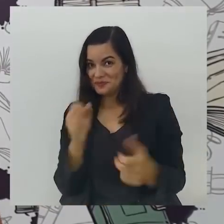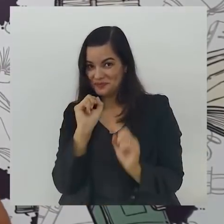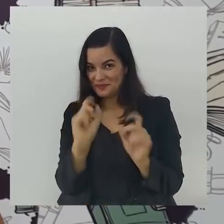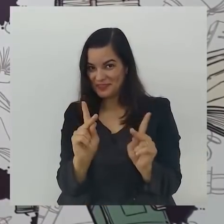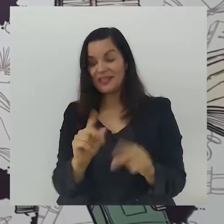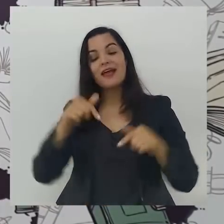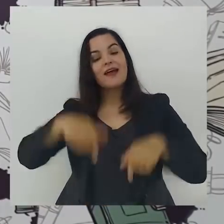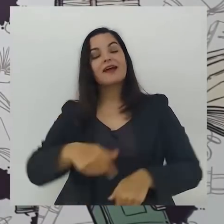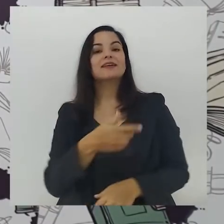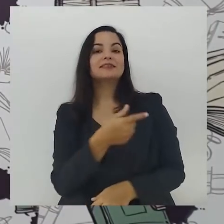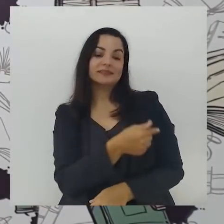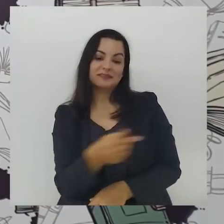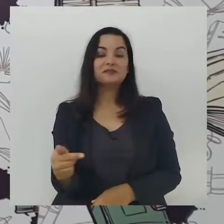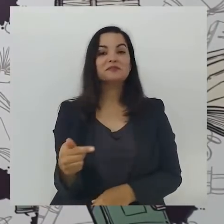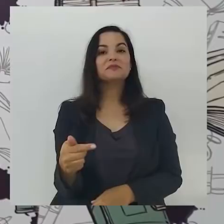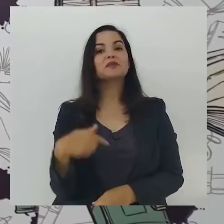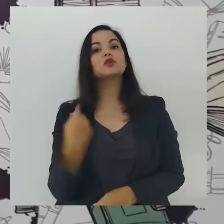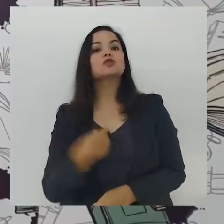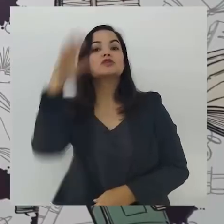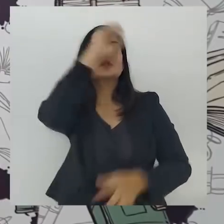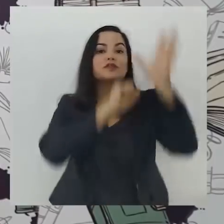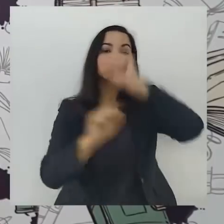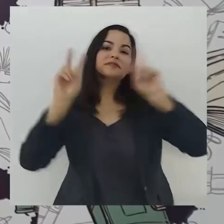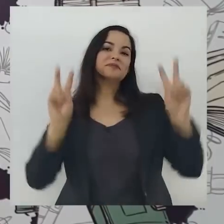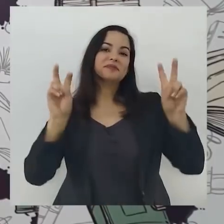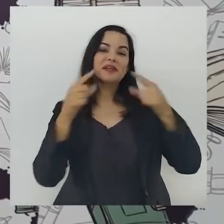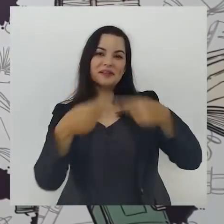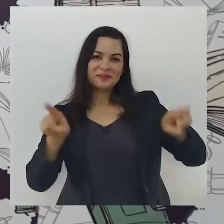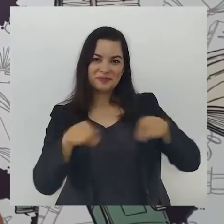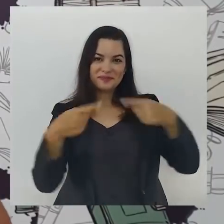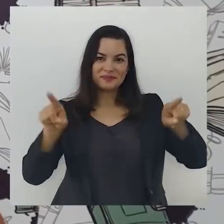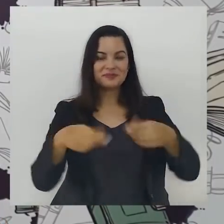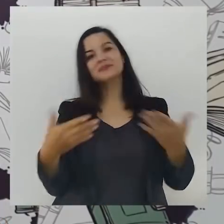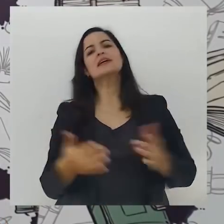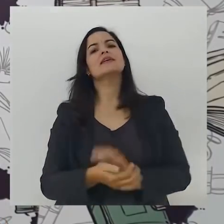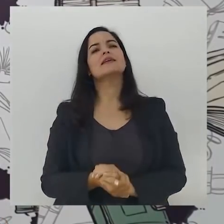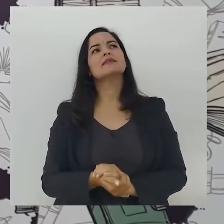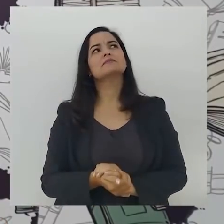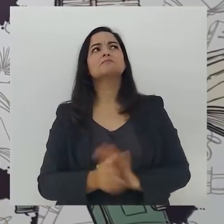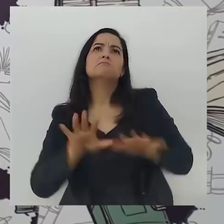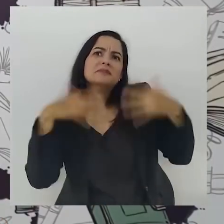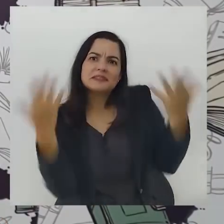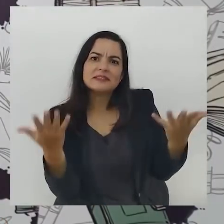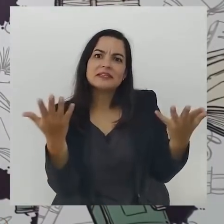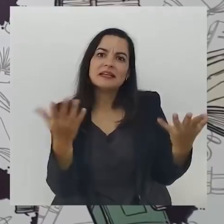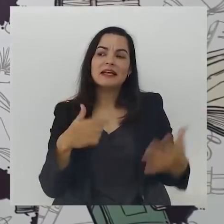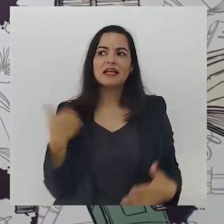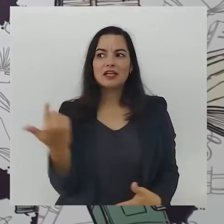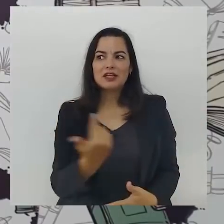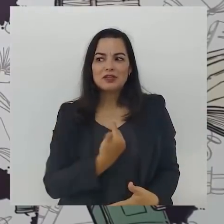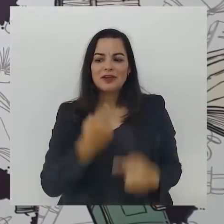bom? Essa semana vamos passear pela música e será que nós teremos